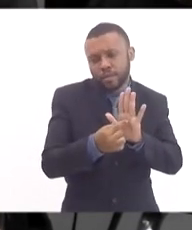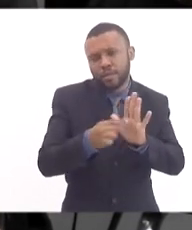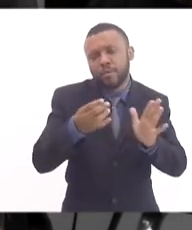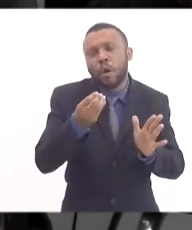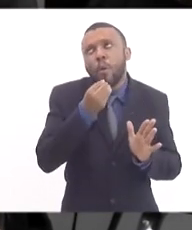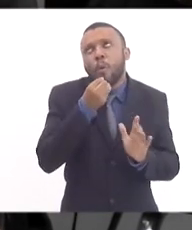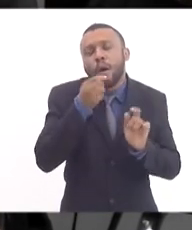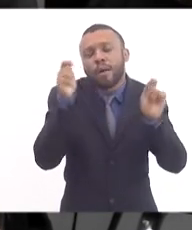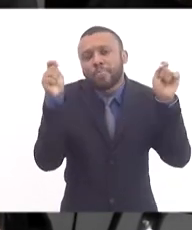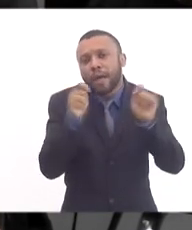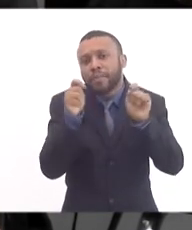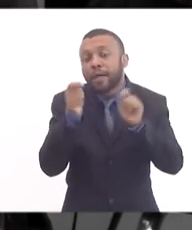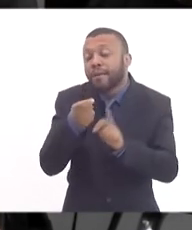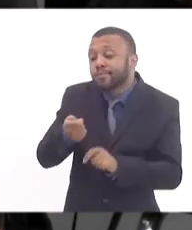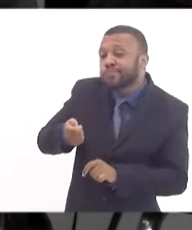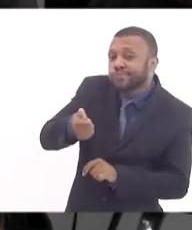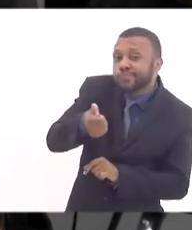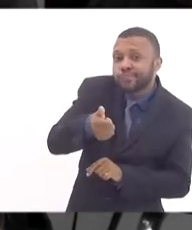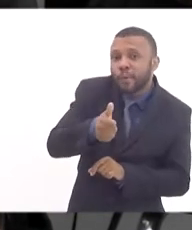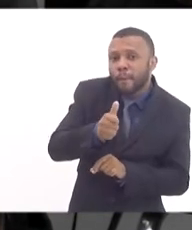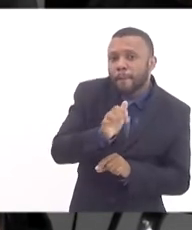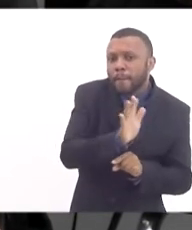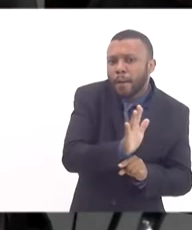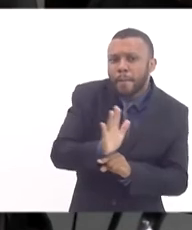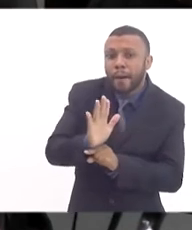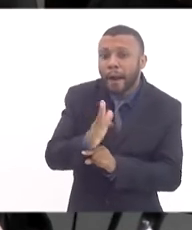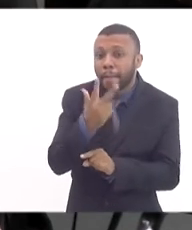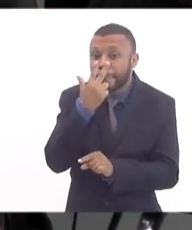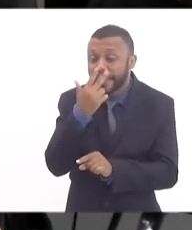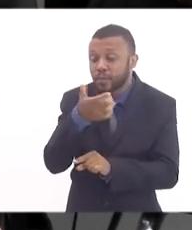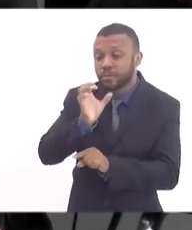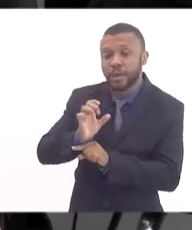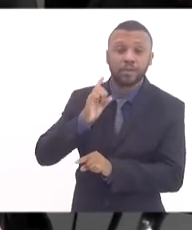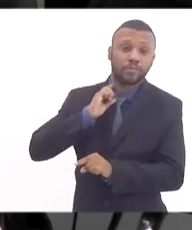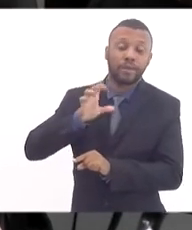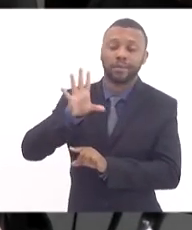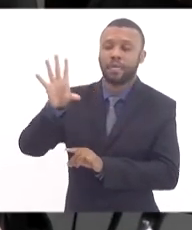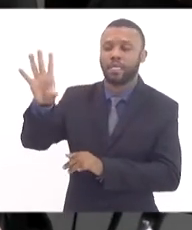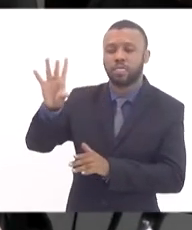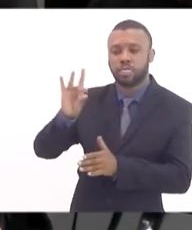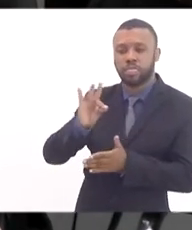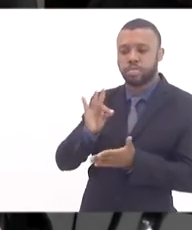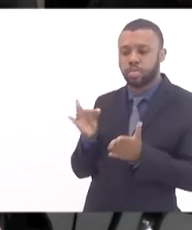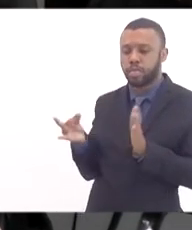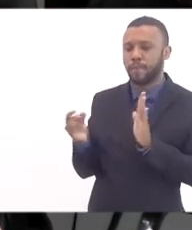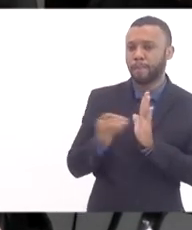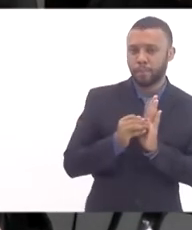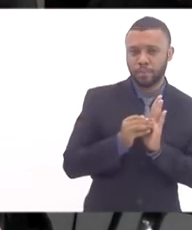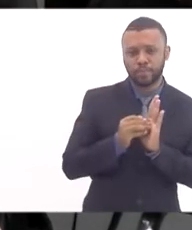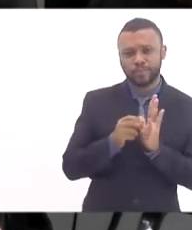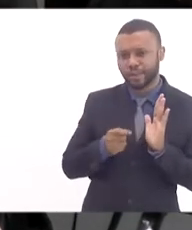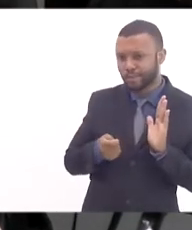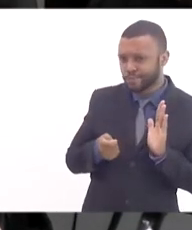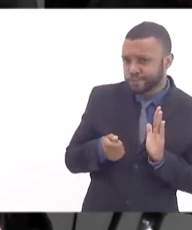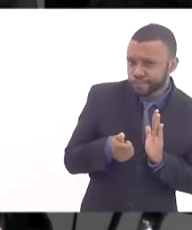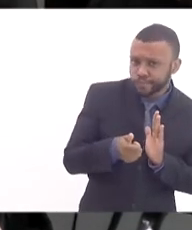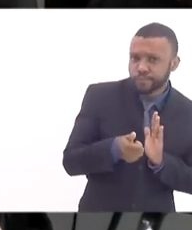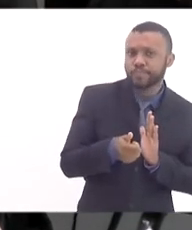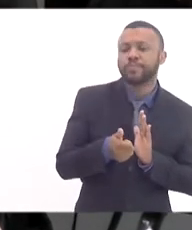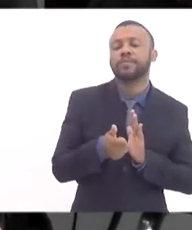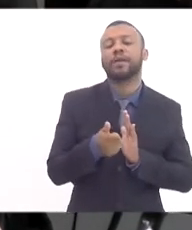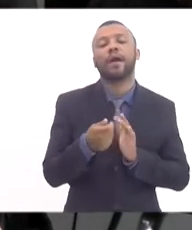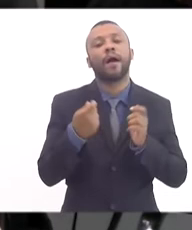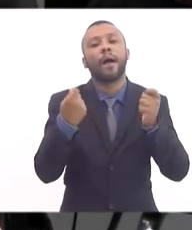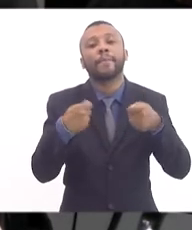desse benefício que estaria sendo copiada de Minas Gerais como ele mesmo disse quando copiamos um benefício ele é